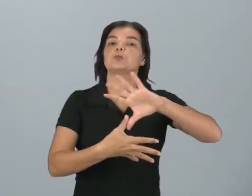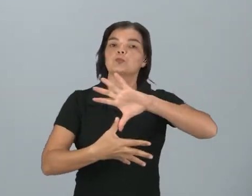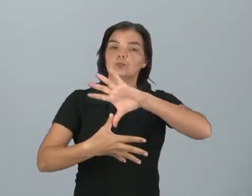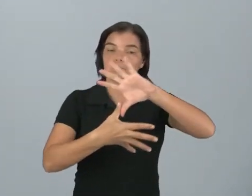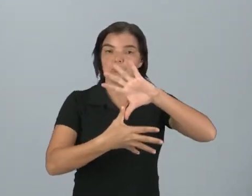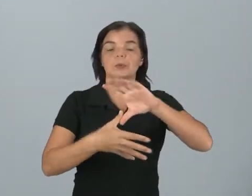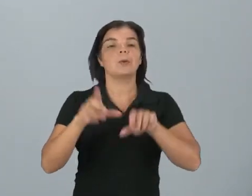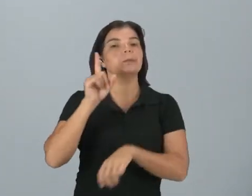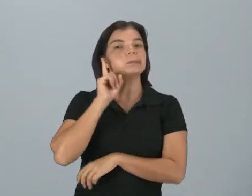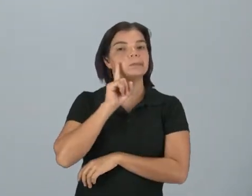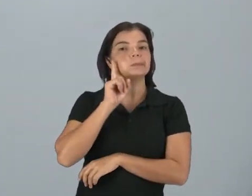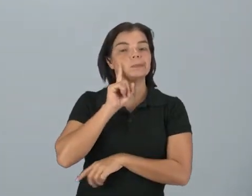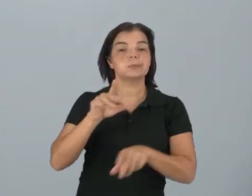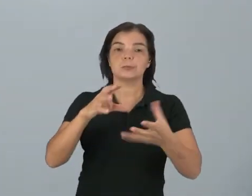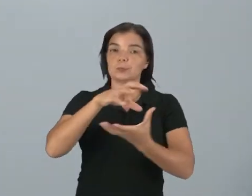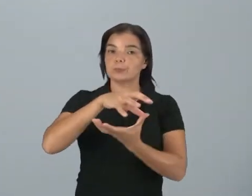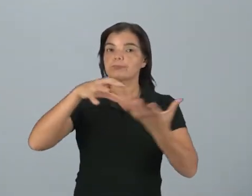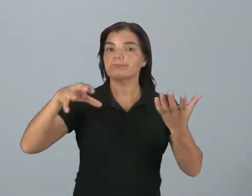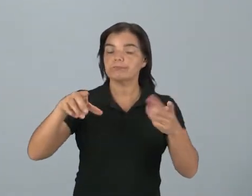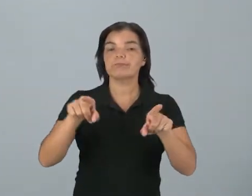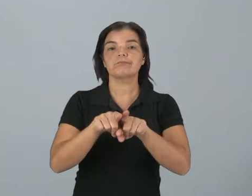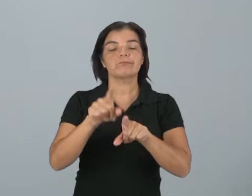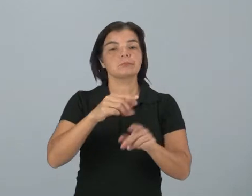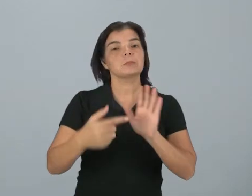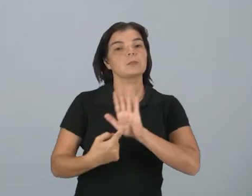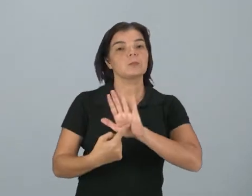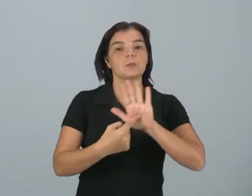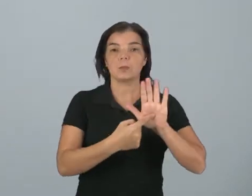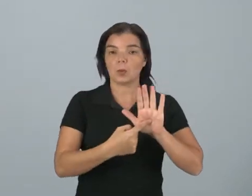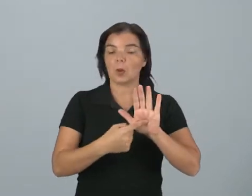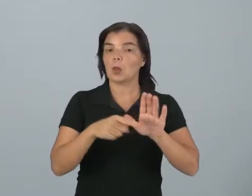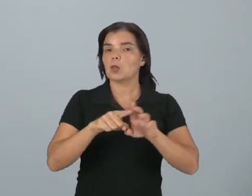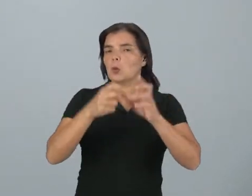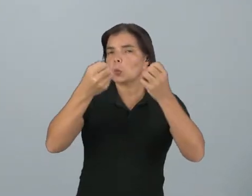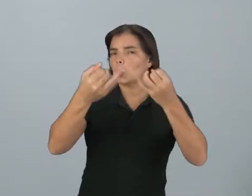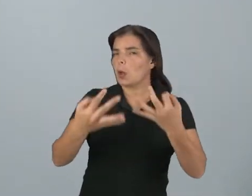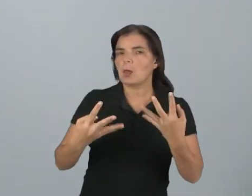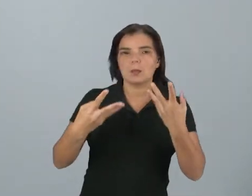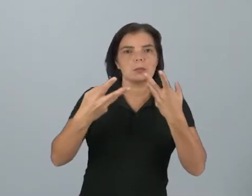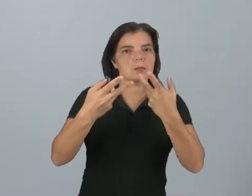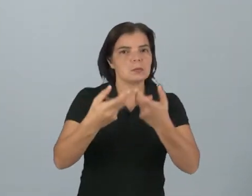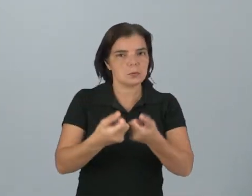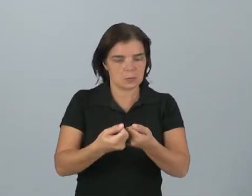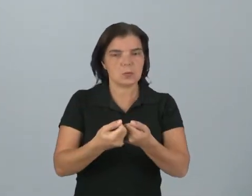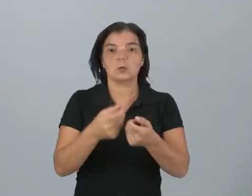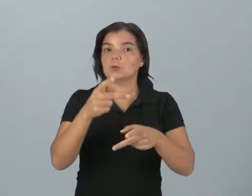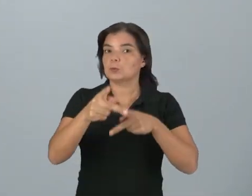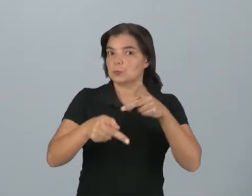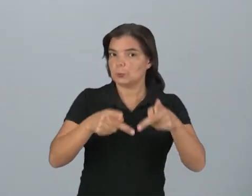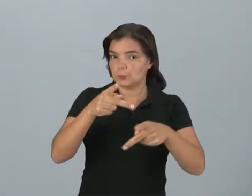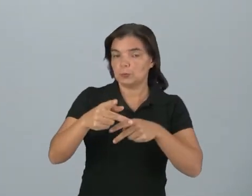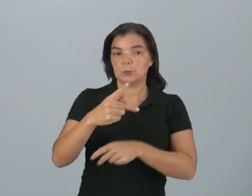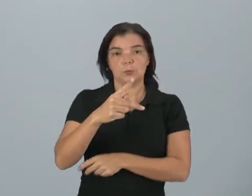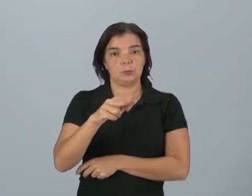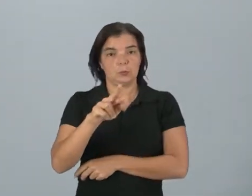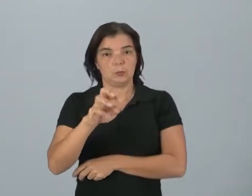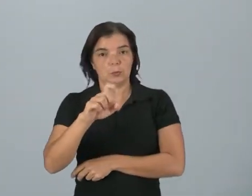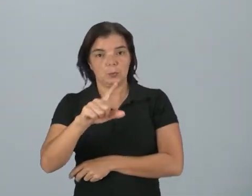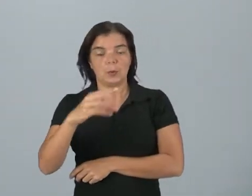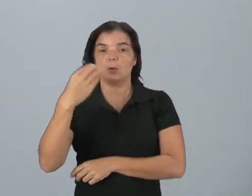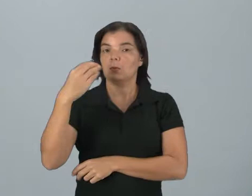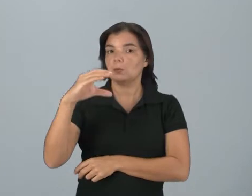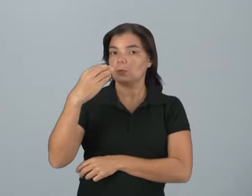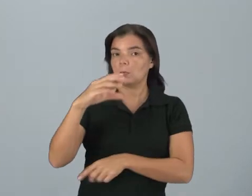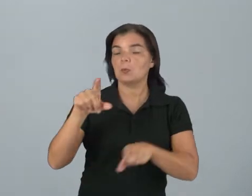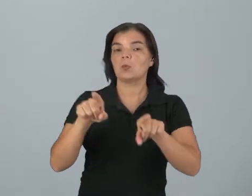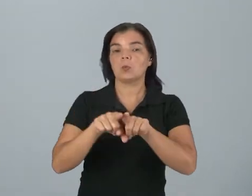americano. Já adianto para vocês que, logicamente, não tem como a gente falar de todas as civilizações pré-colombianas, por isso que a